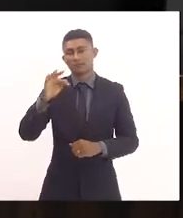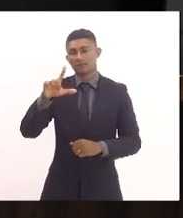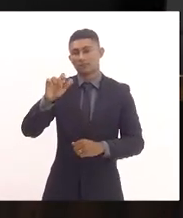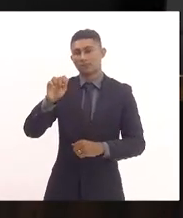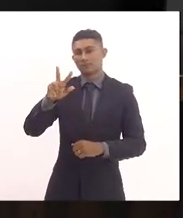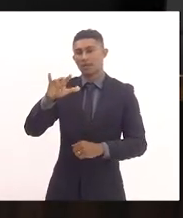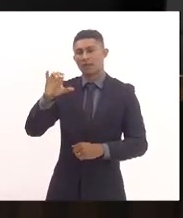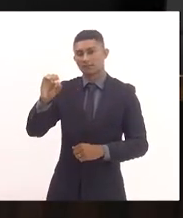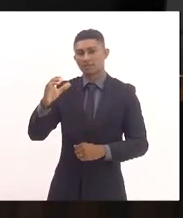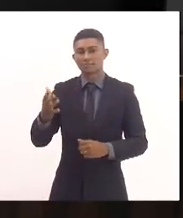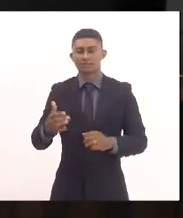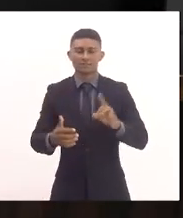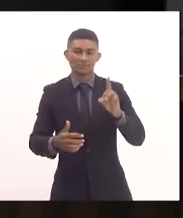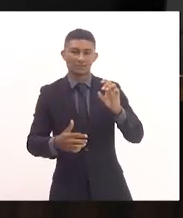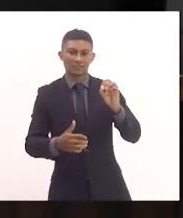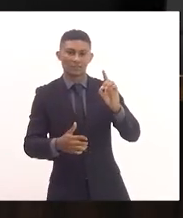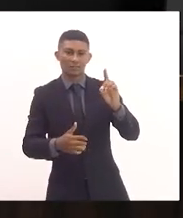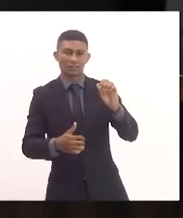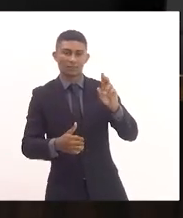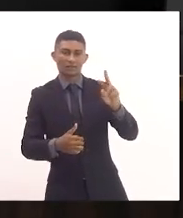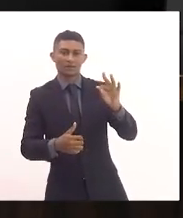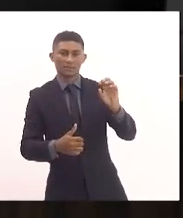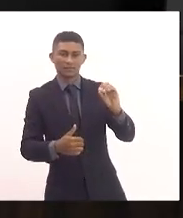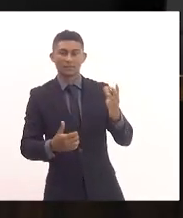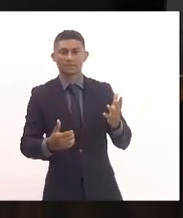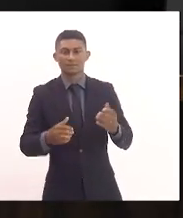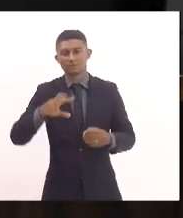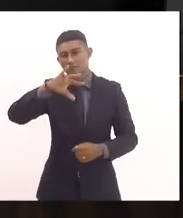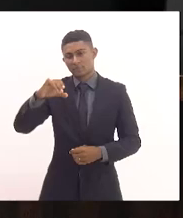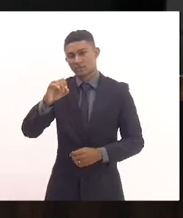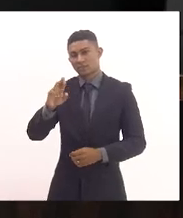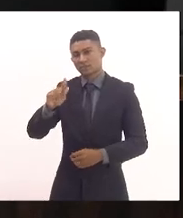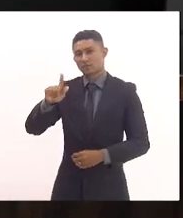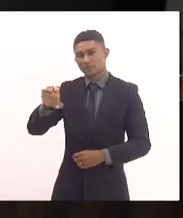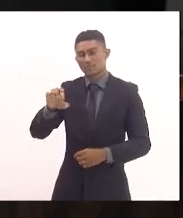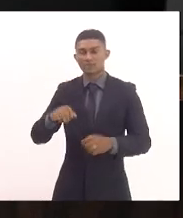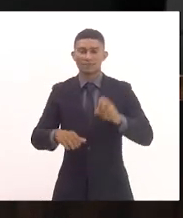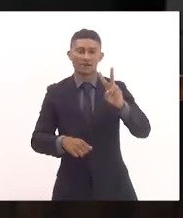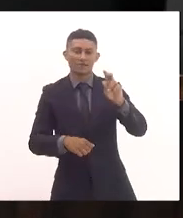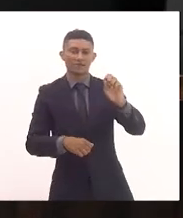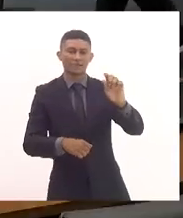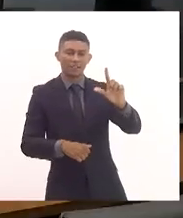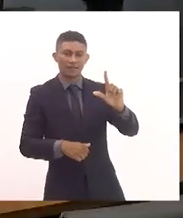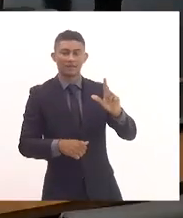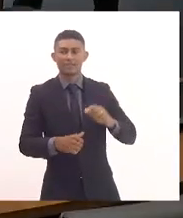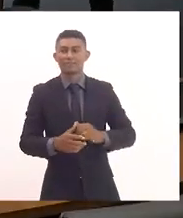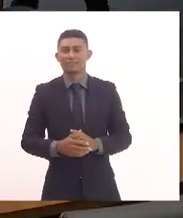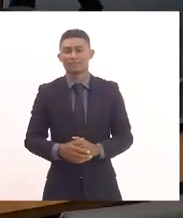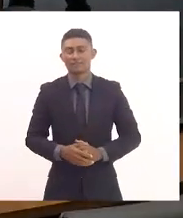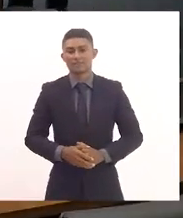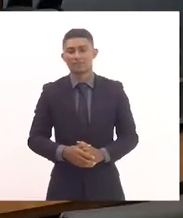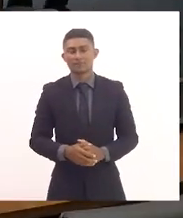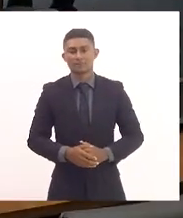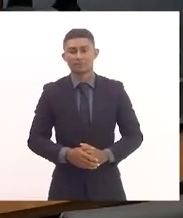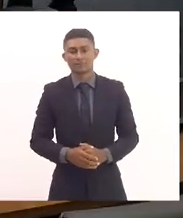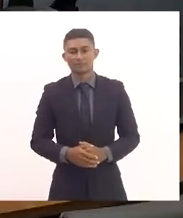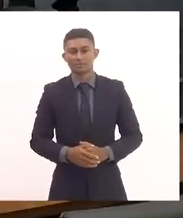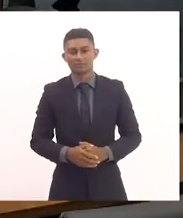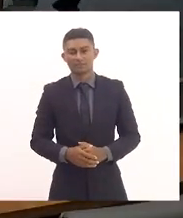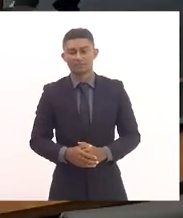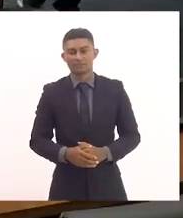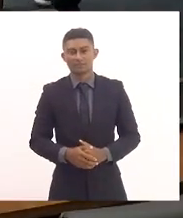Serafim, Deodalto. Jorge Felipe Neto, Val do Ceasa,